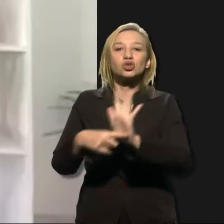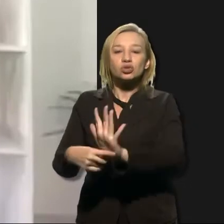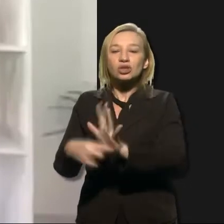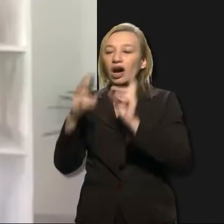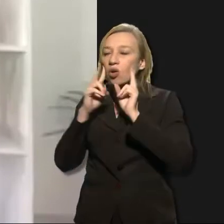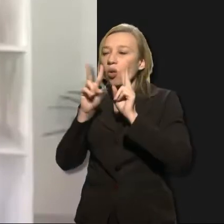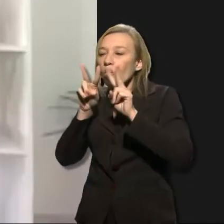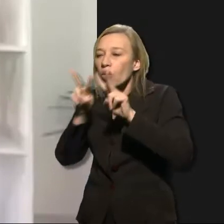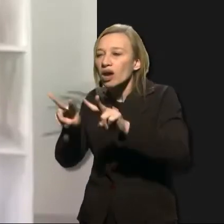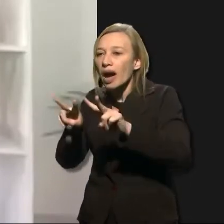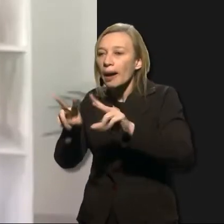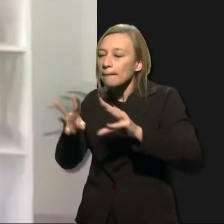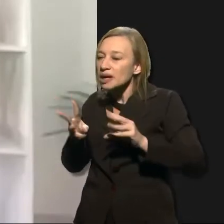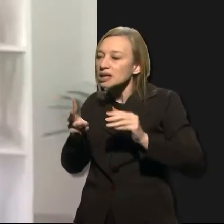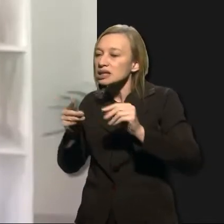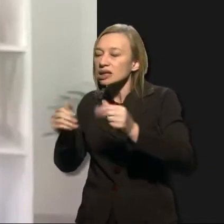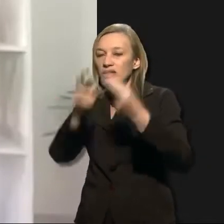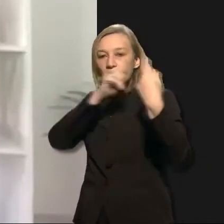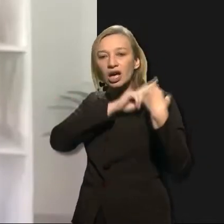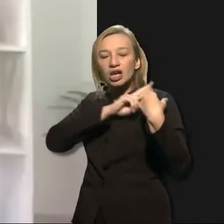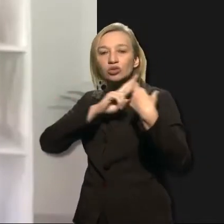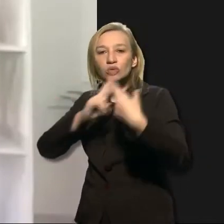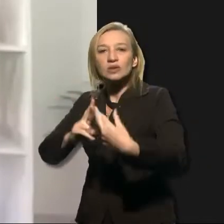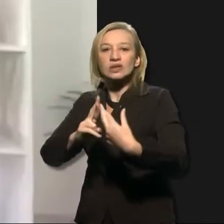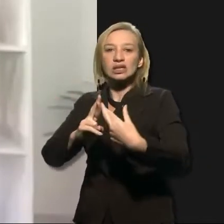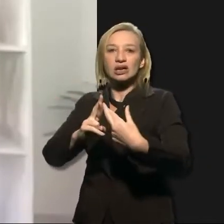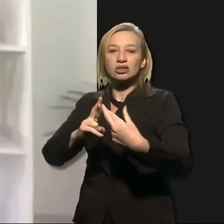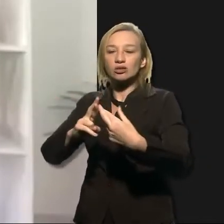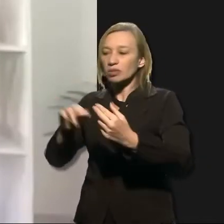de pandemia, mas contribuir com